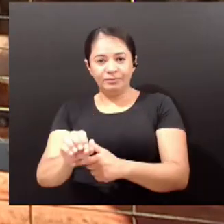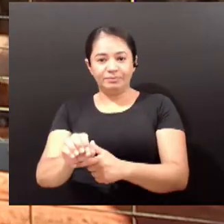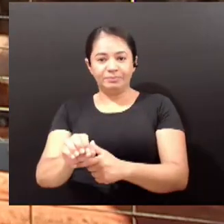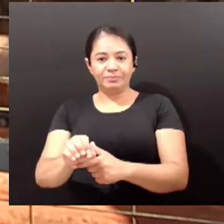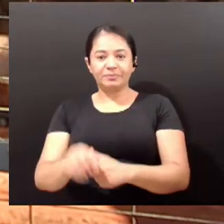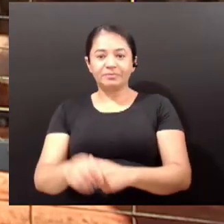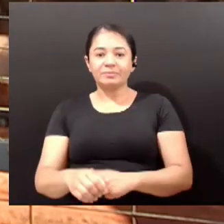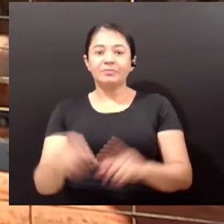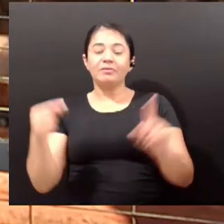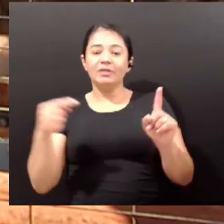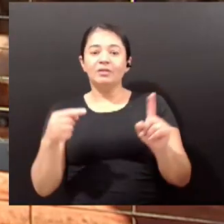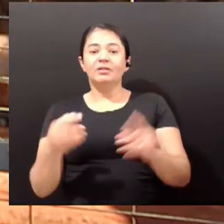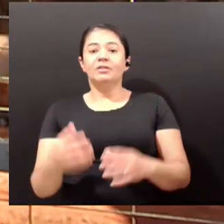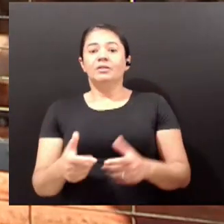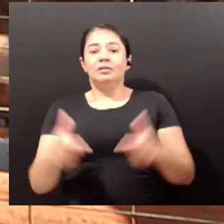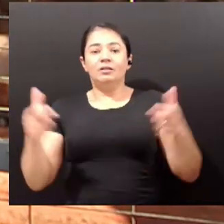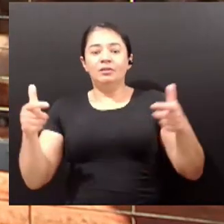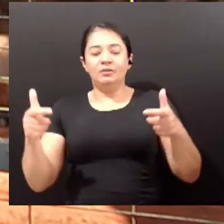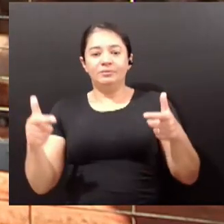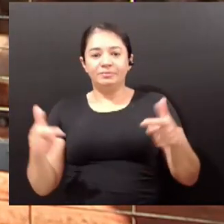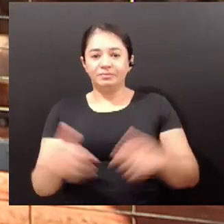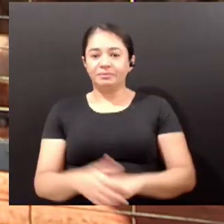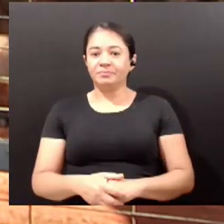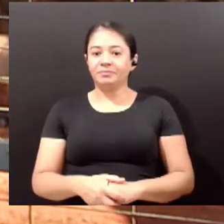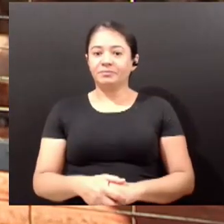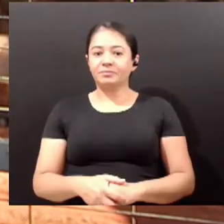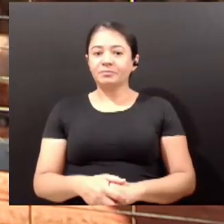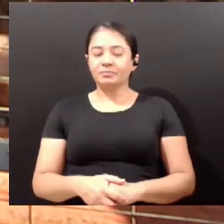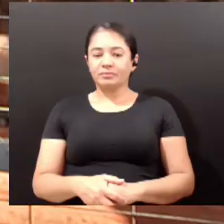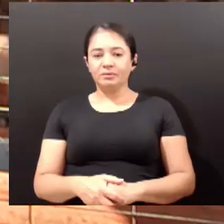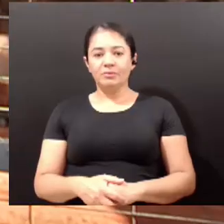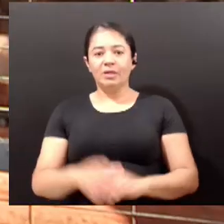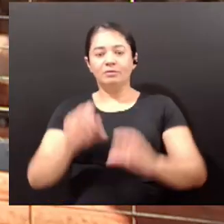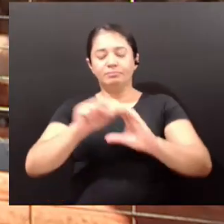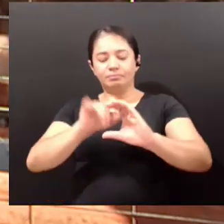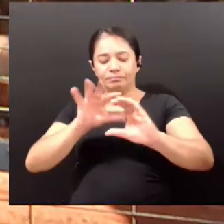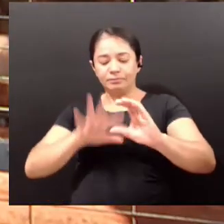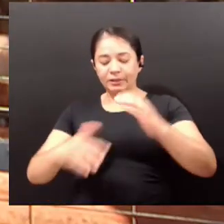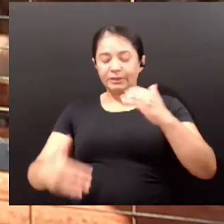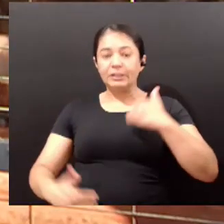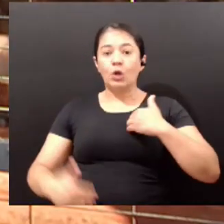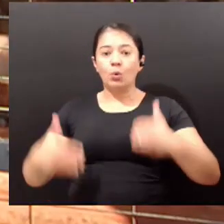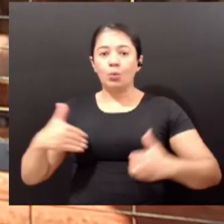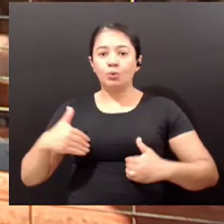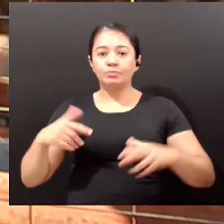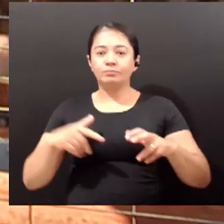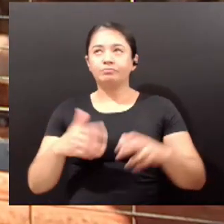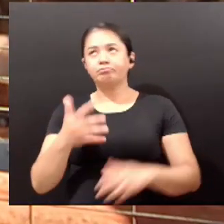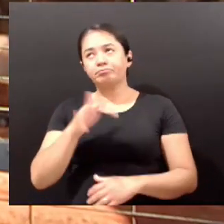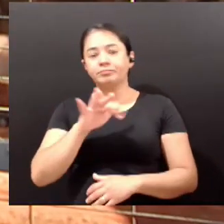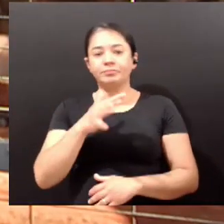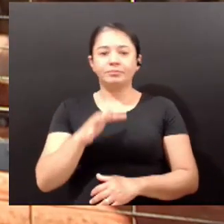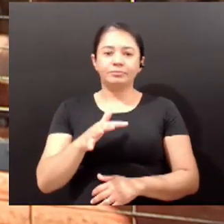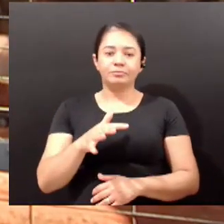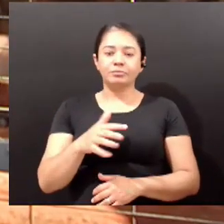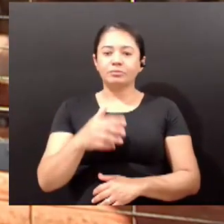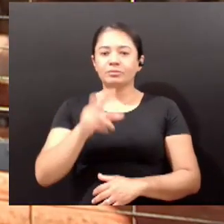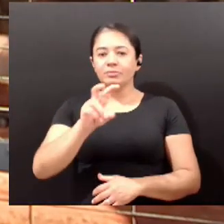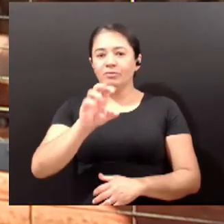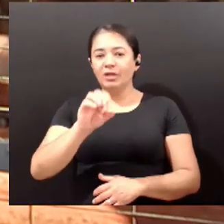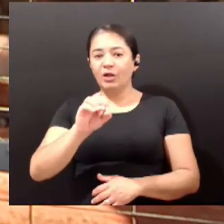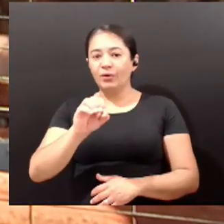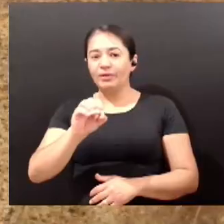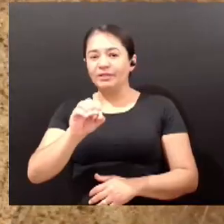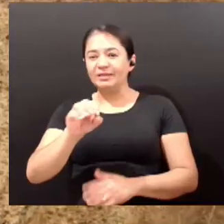a maior. Então, das características físicas, ela vai variar de 50 a 70 quilos de